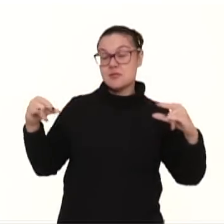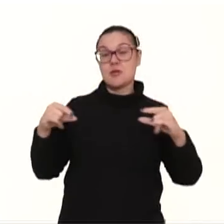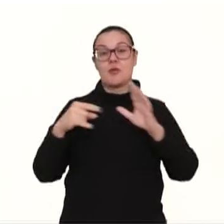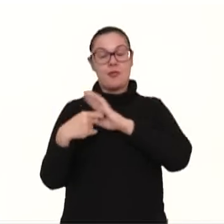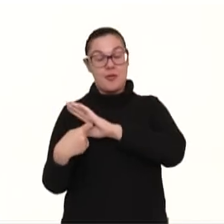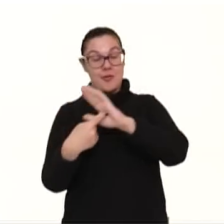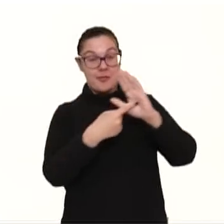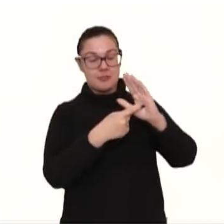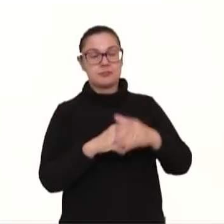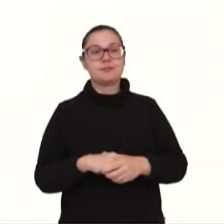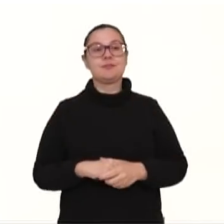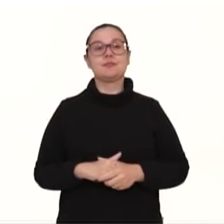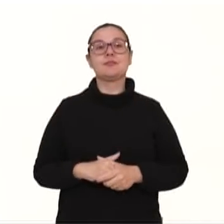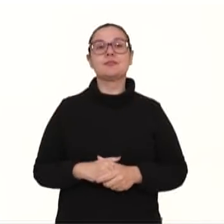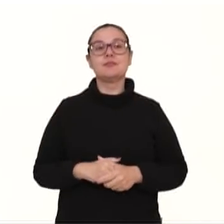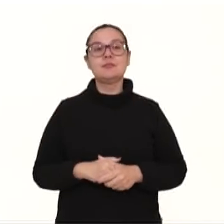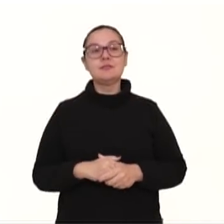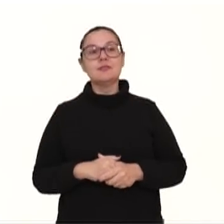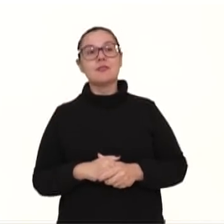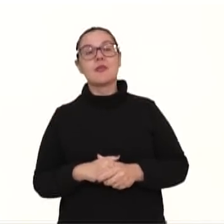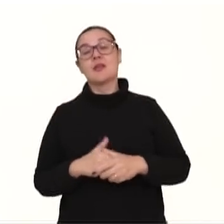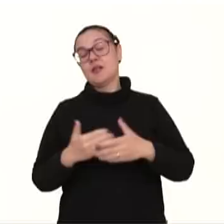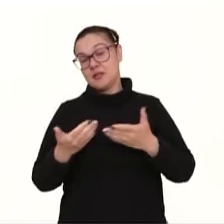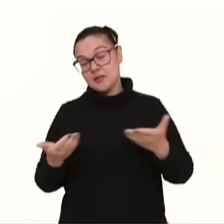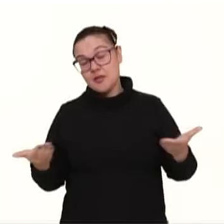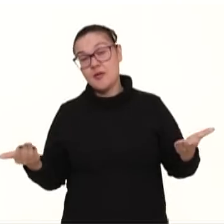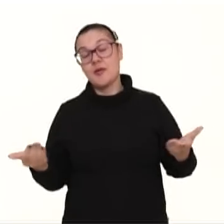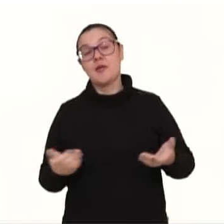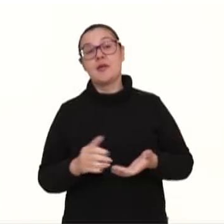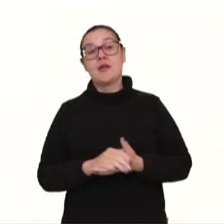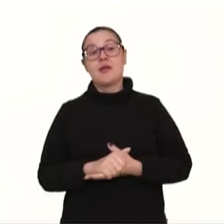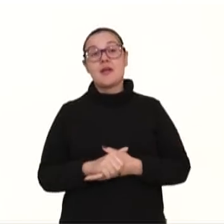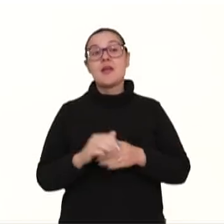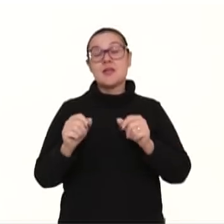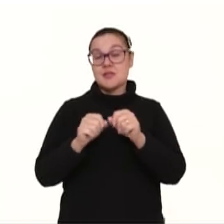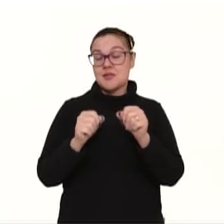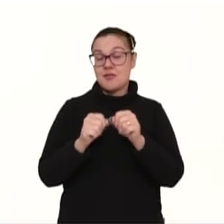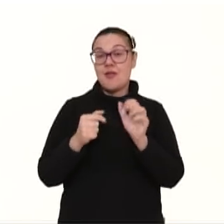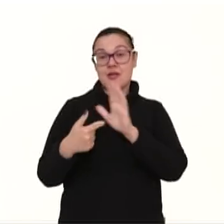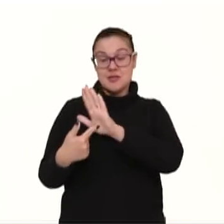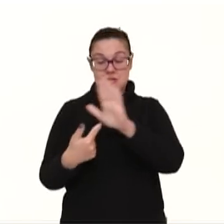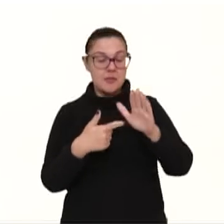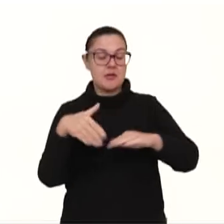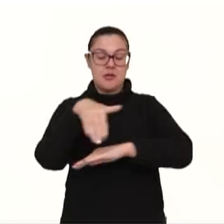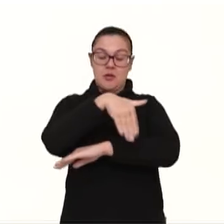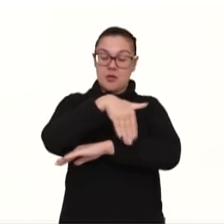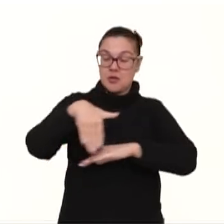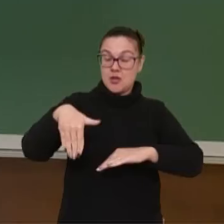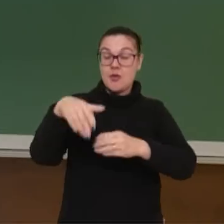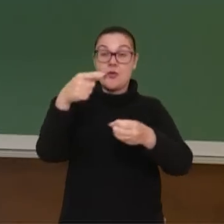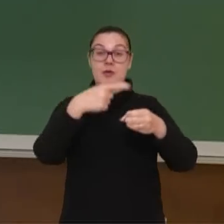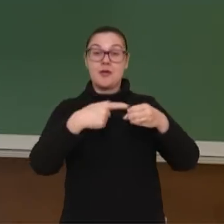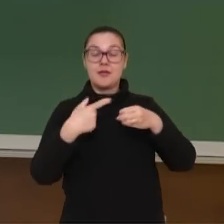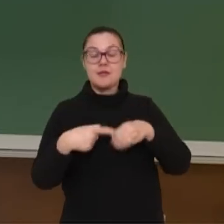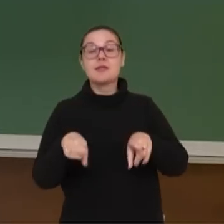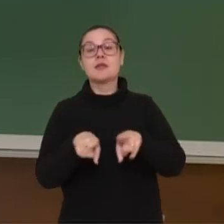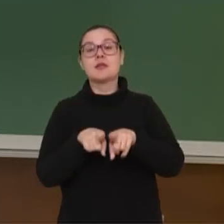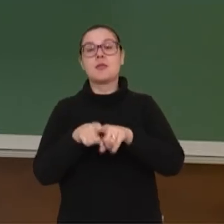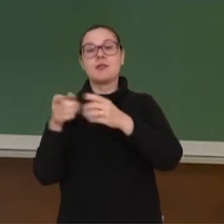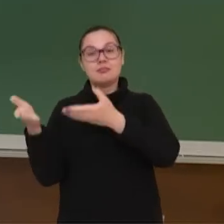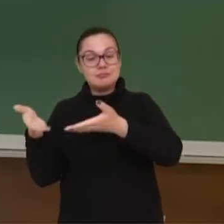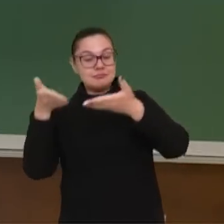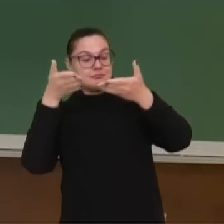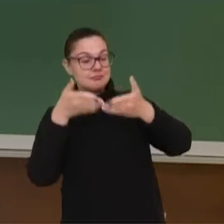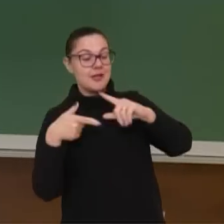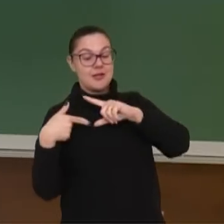apresentações. Então, apesar deles fazerem as suas apresentações na rua, na cidade, eles trazem